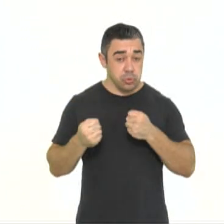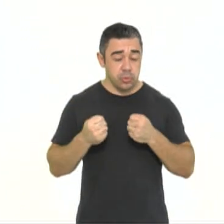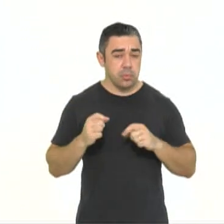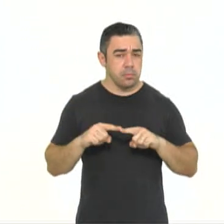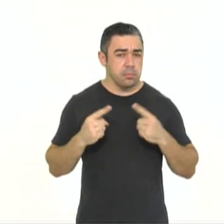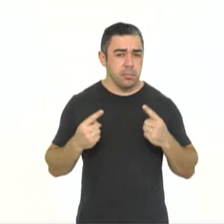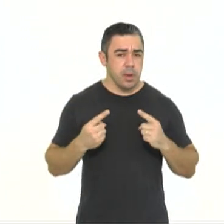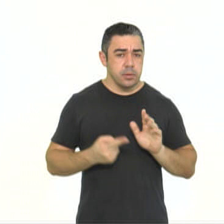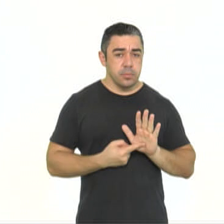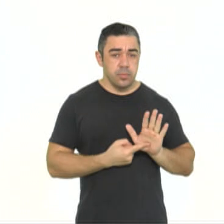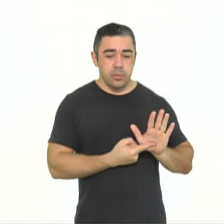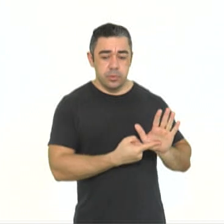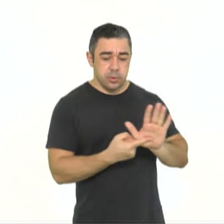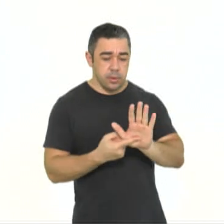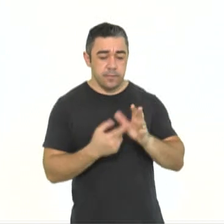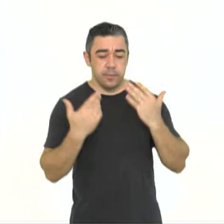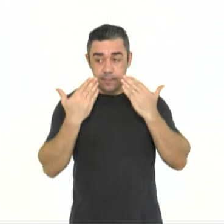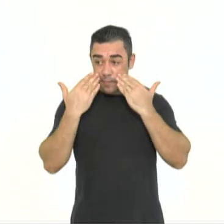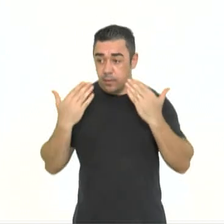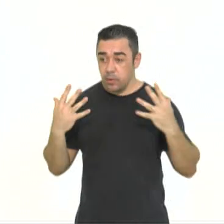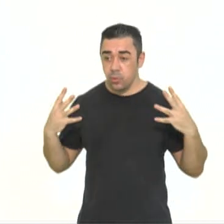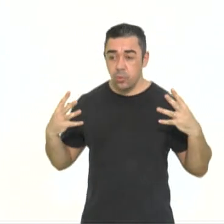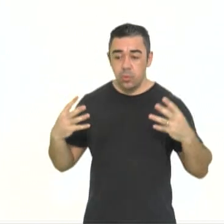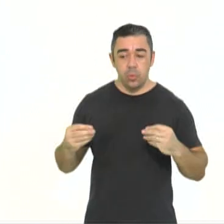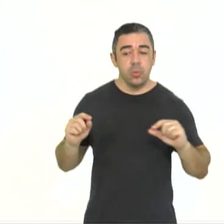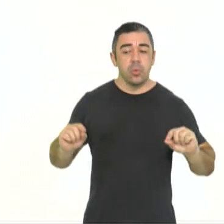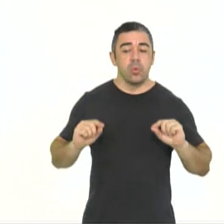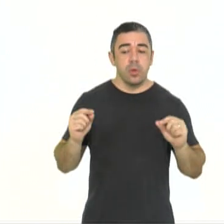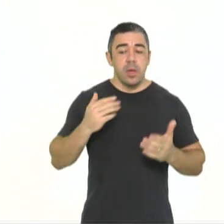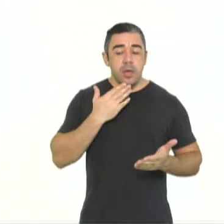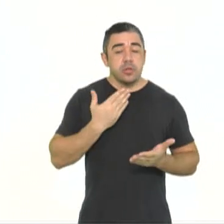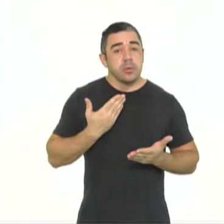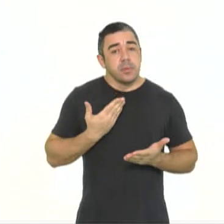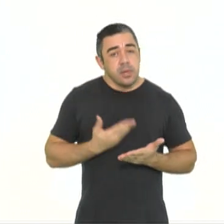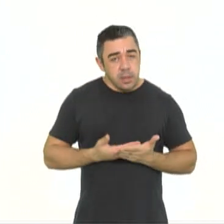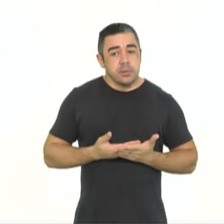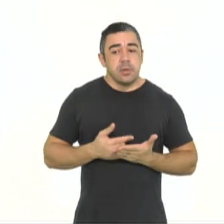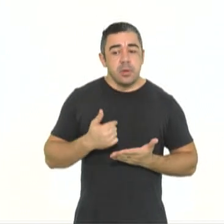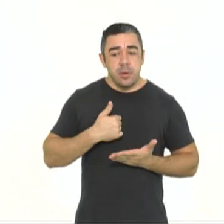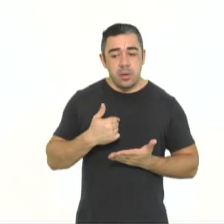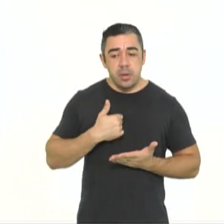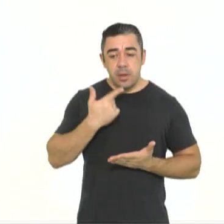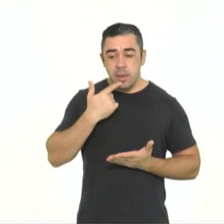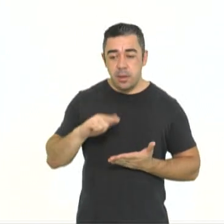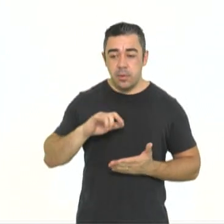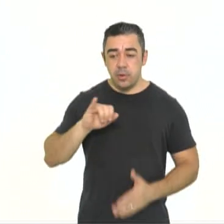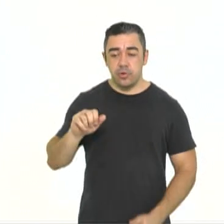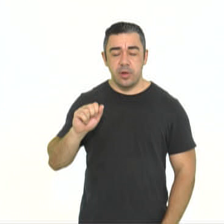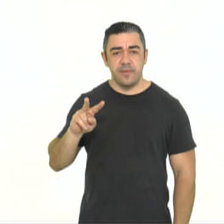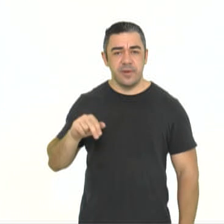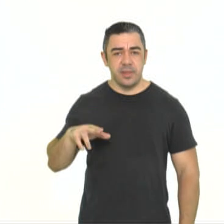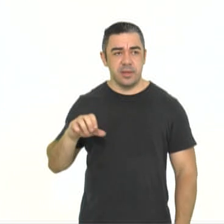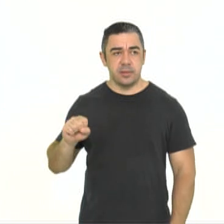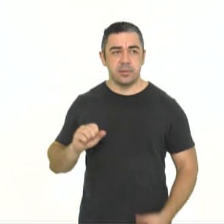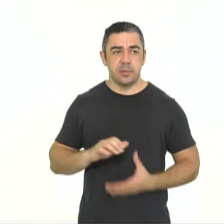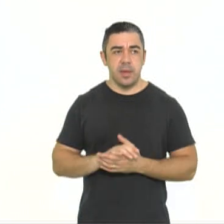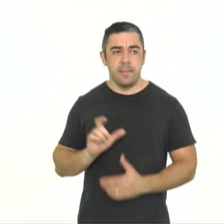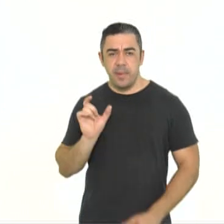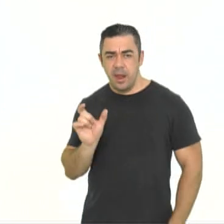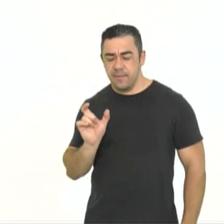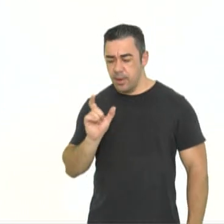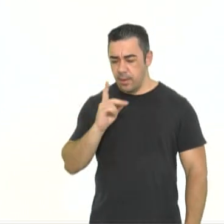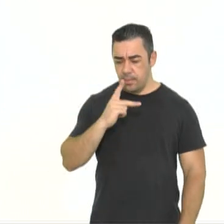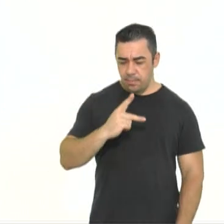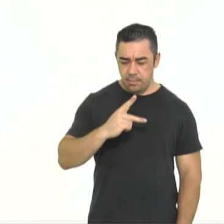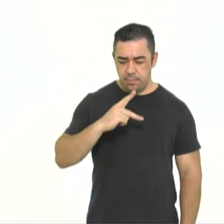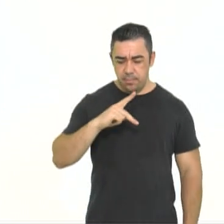pejava em mostrar diante de todo mundo a sua admiração pelo meu javanês. A palavra pejava, então agora a gente vai